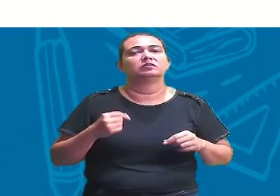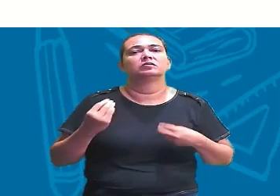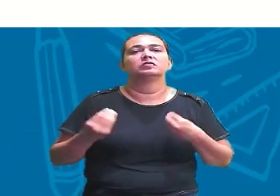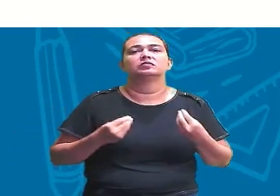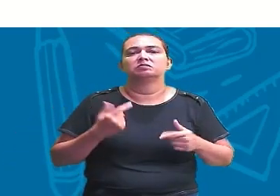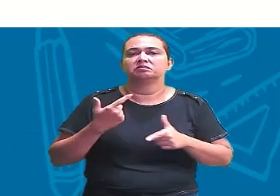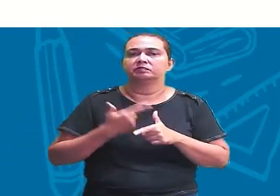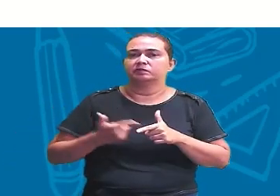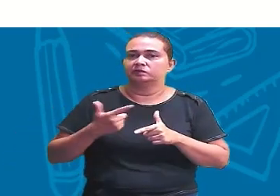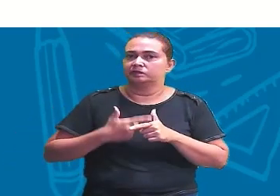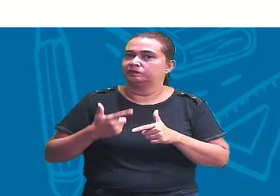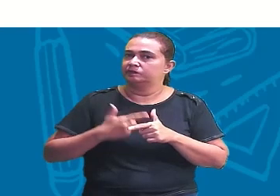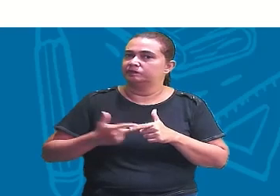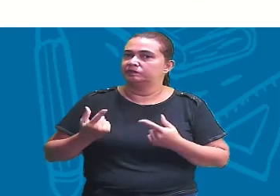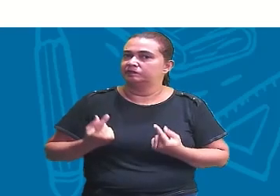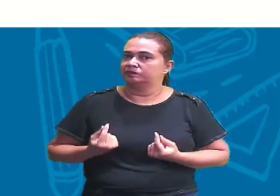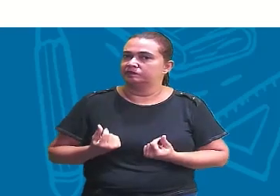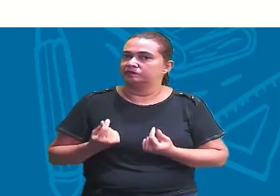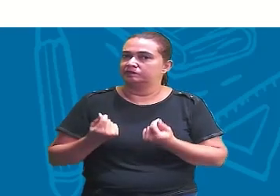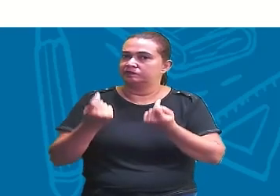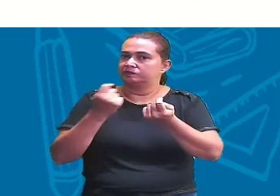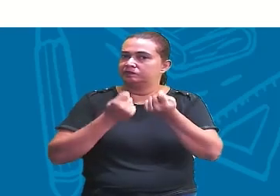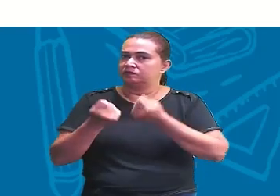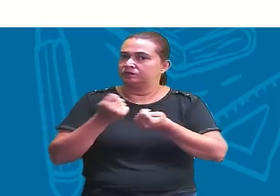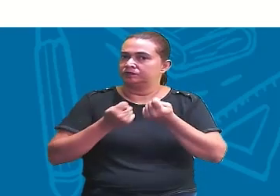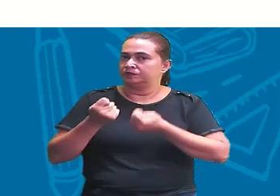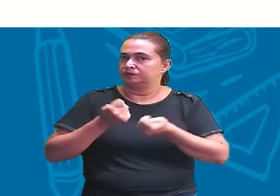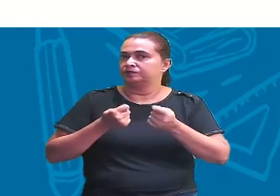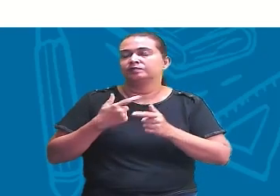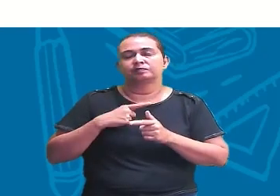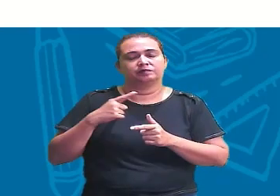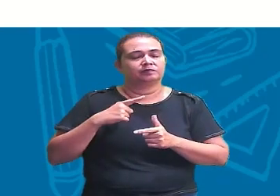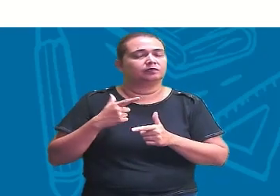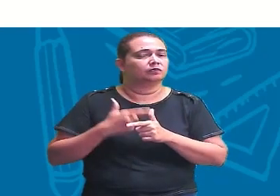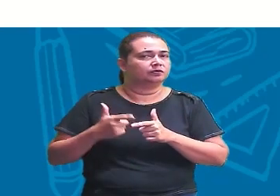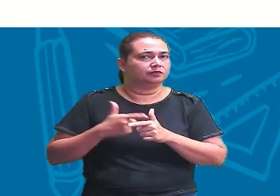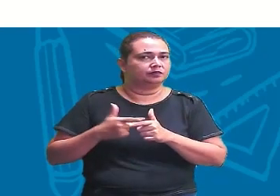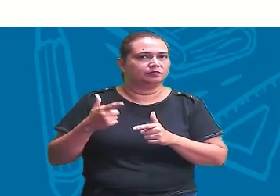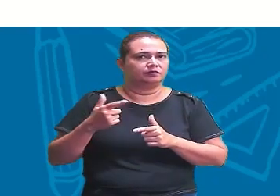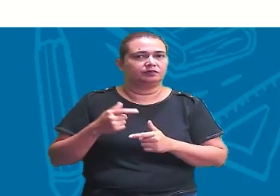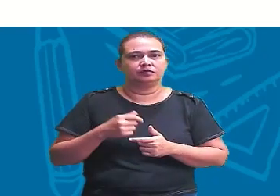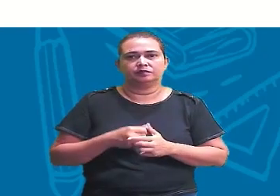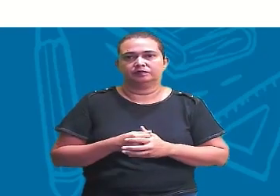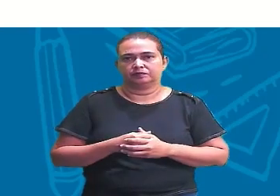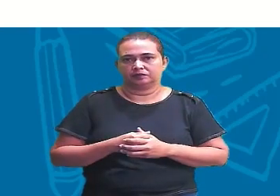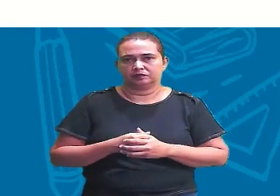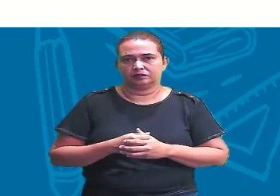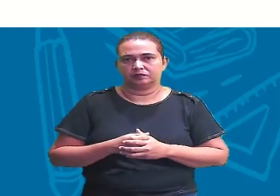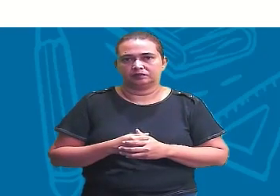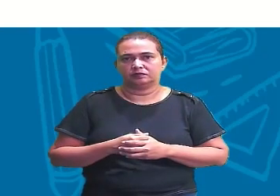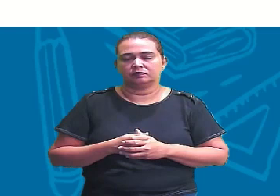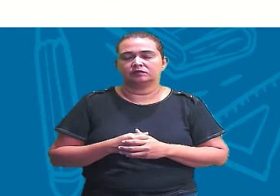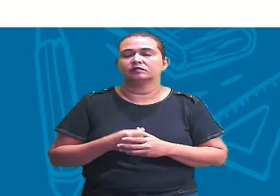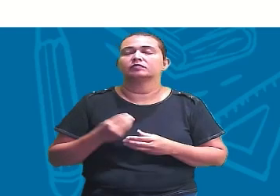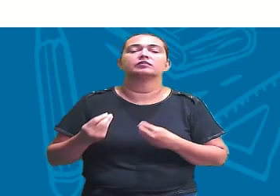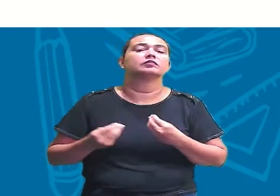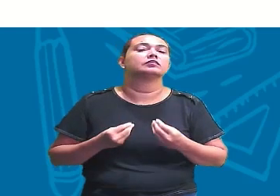exemplo, as finanças, ou seja, a economia da França, do Estado francês,